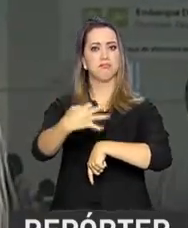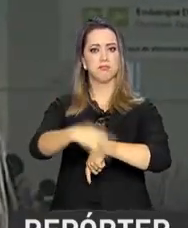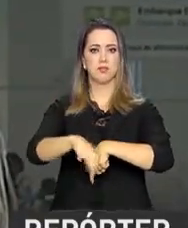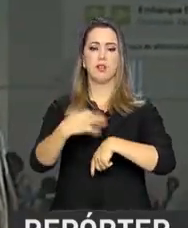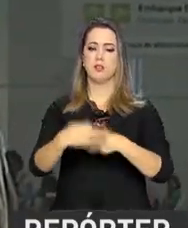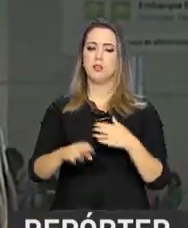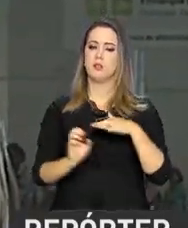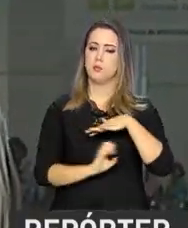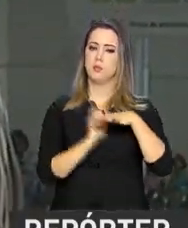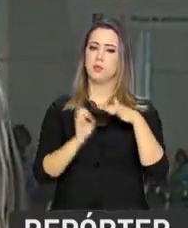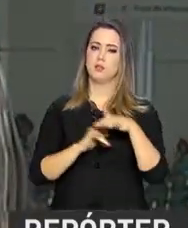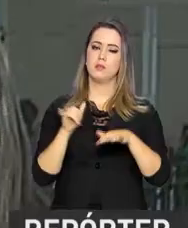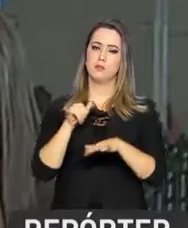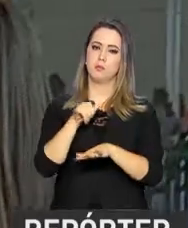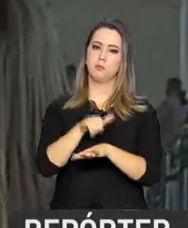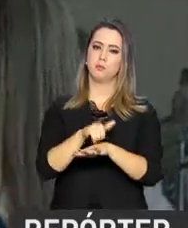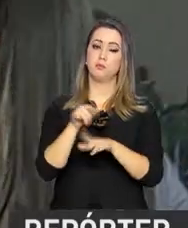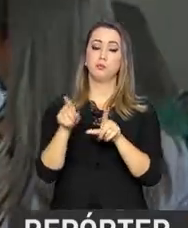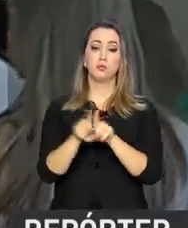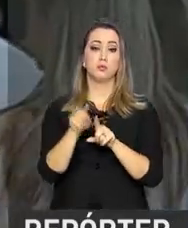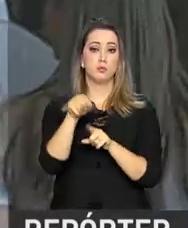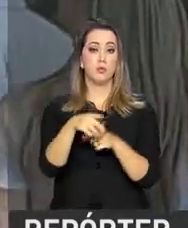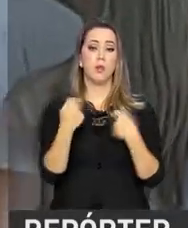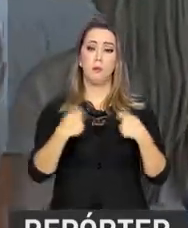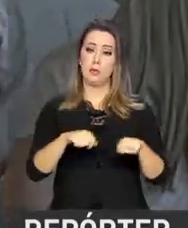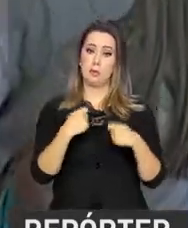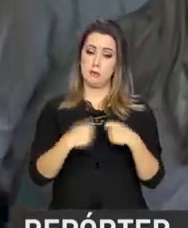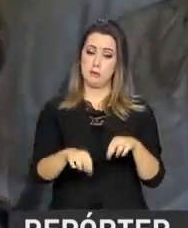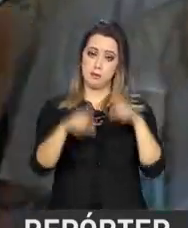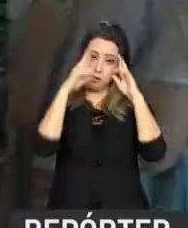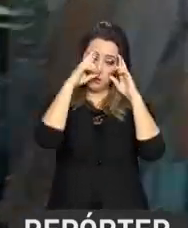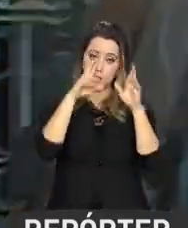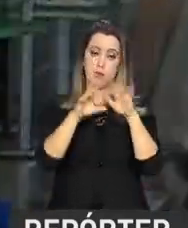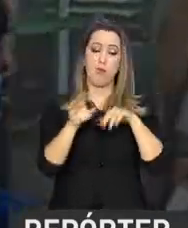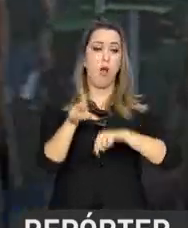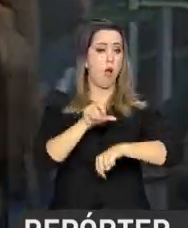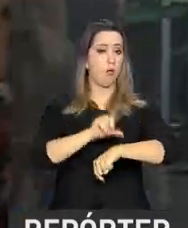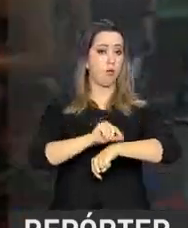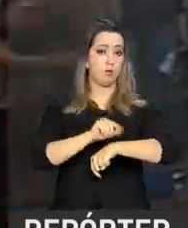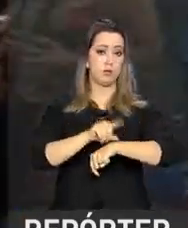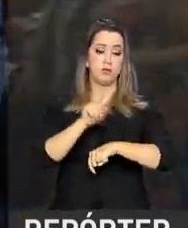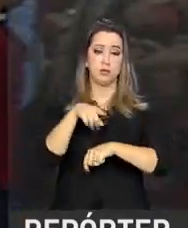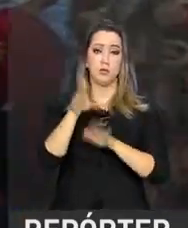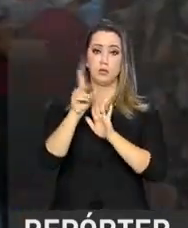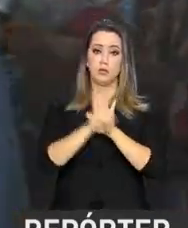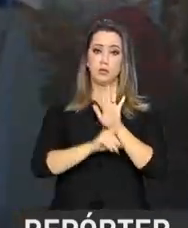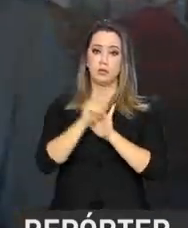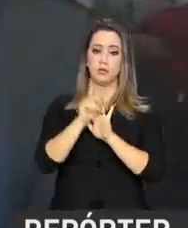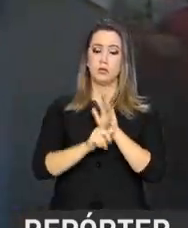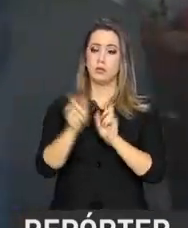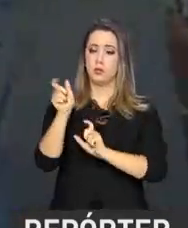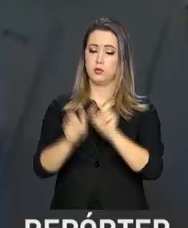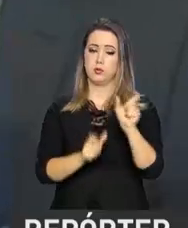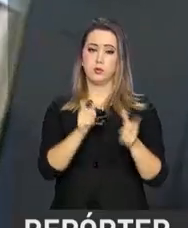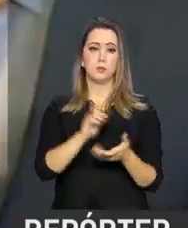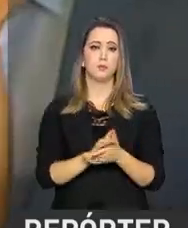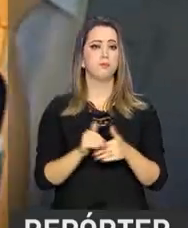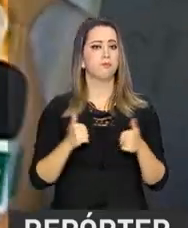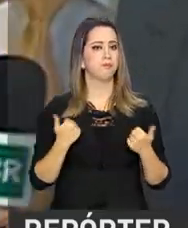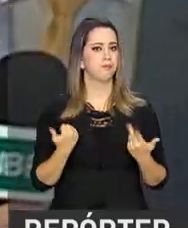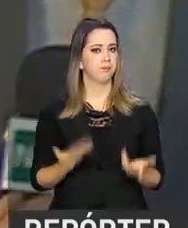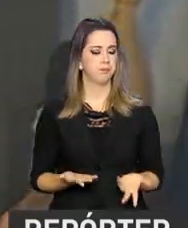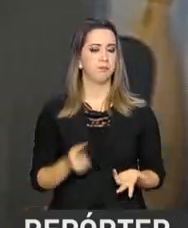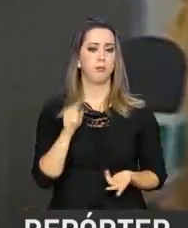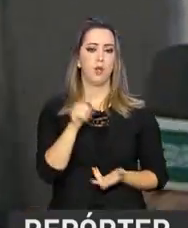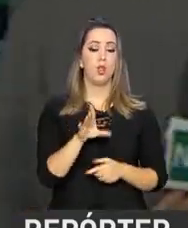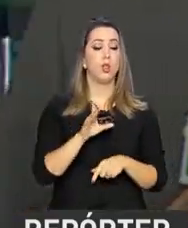pelas companhias aéreas, lembrando que este é um dever das companhias aéreas e um direito dos passageiros. Sobre essa questão